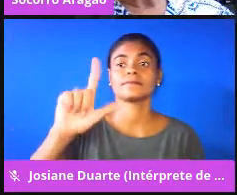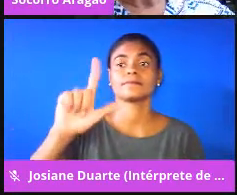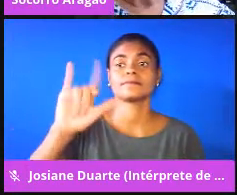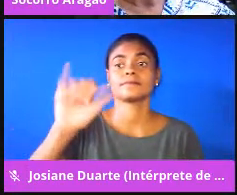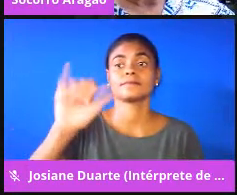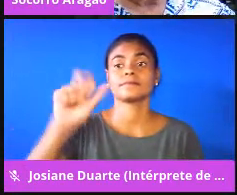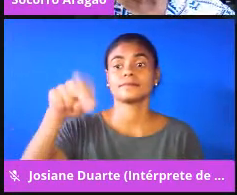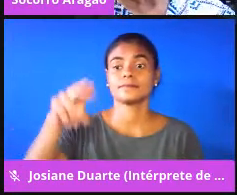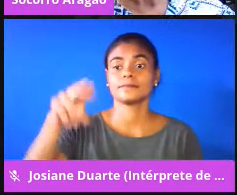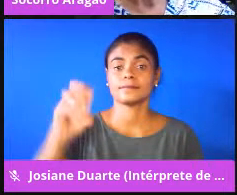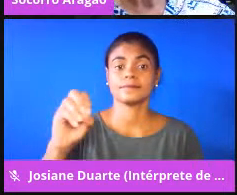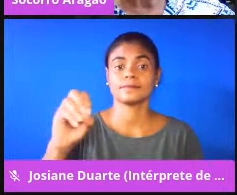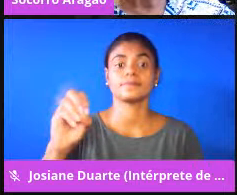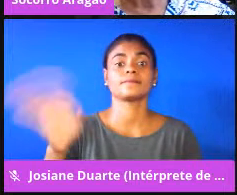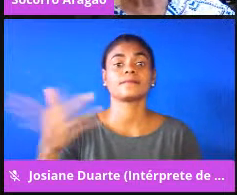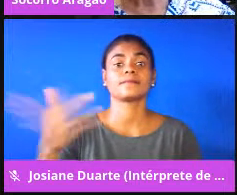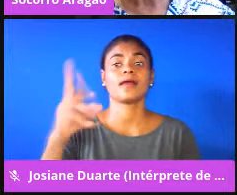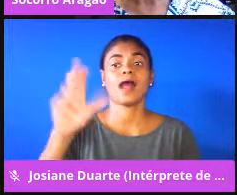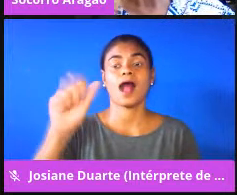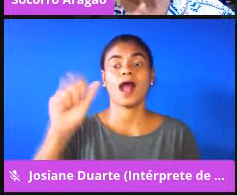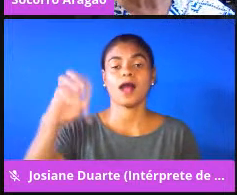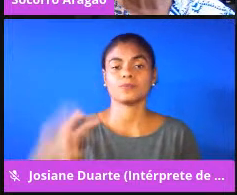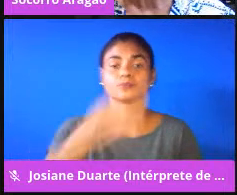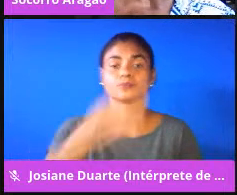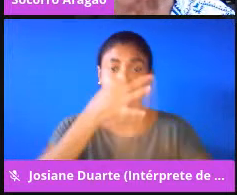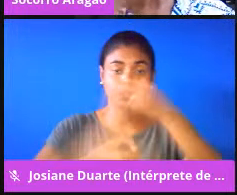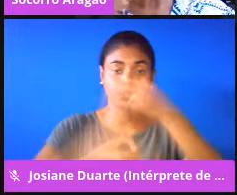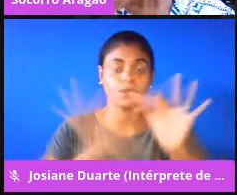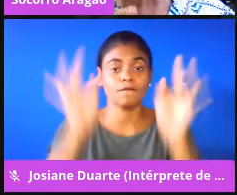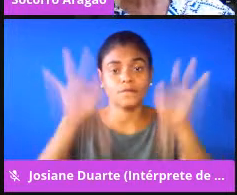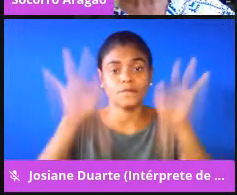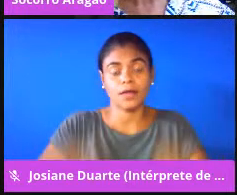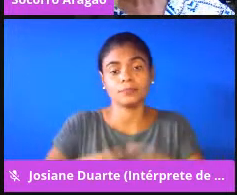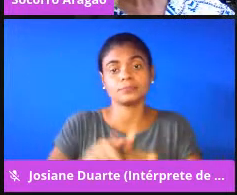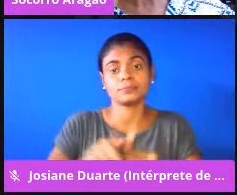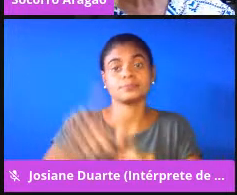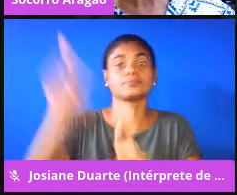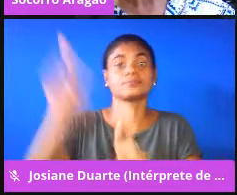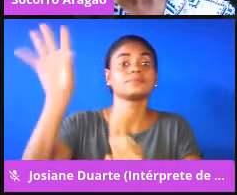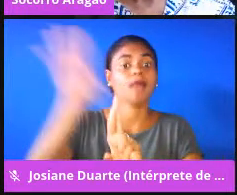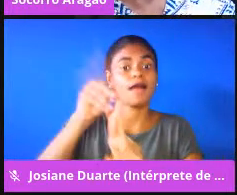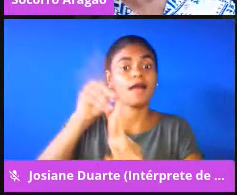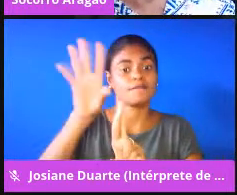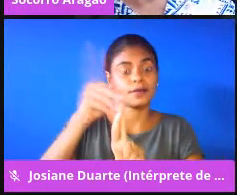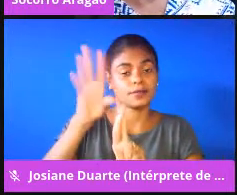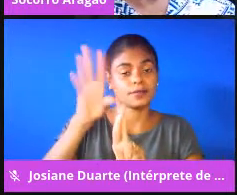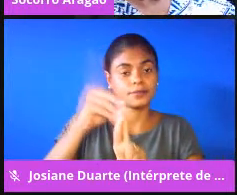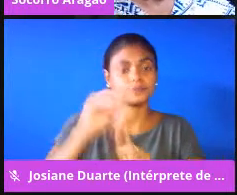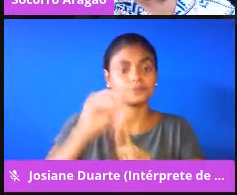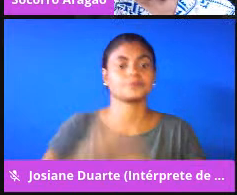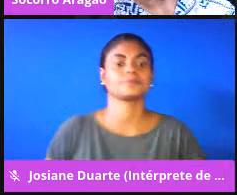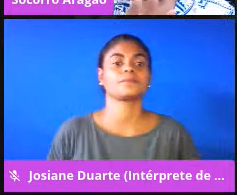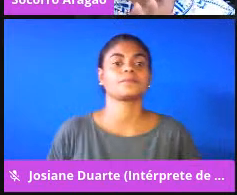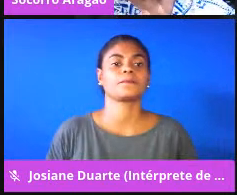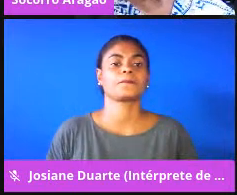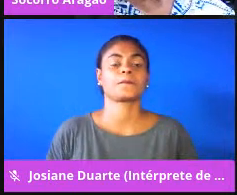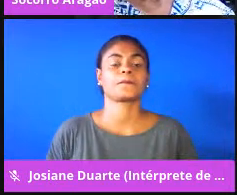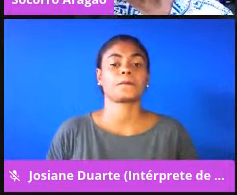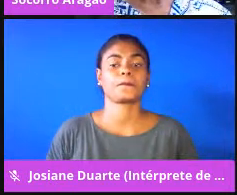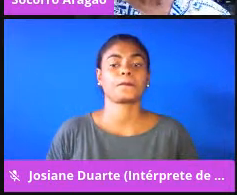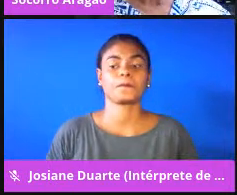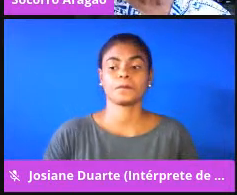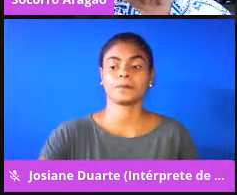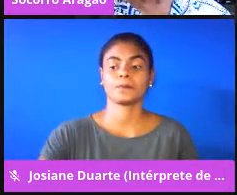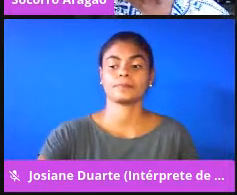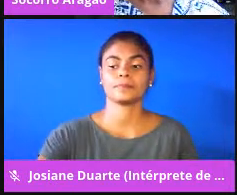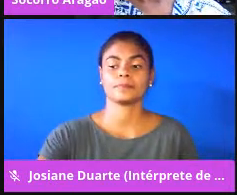referências. Bom, então, pode parar os slides? Não, depois aí vai ser os exemplos depois, viu, Laiane? Agora você pode parar